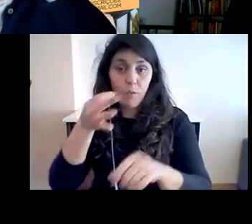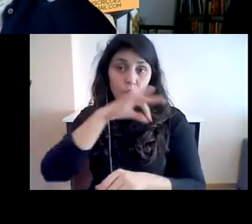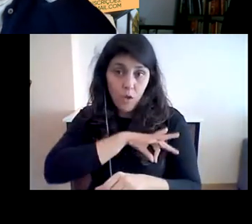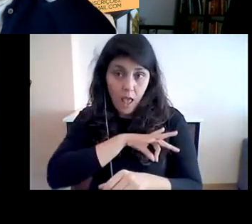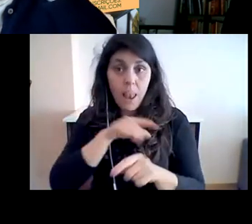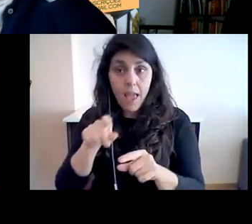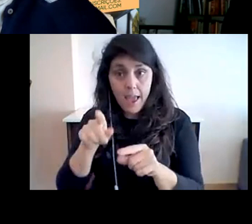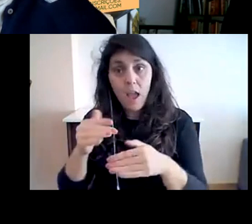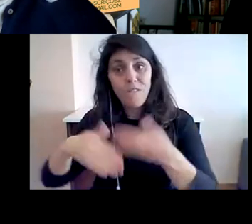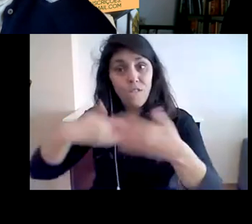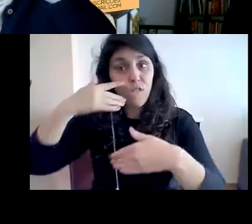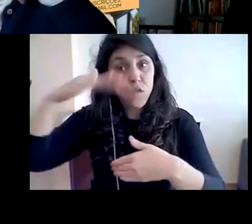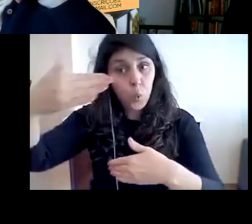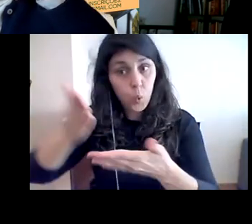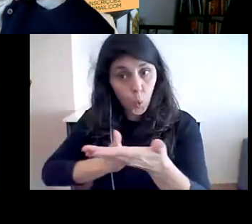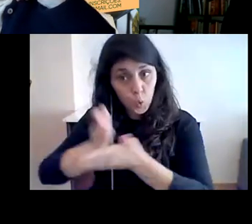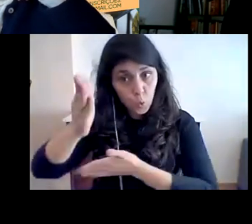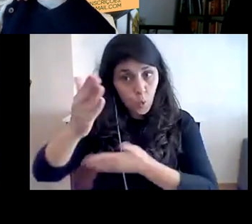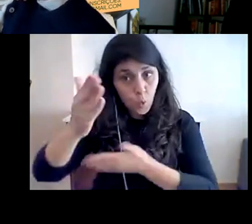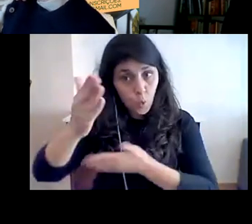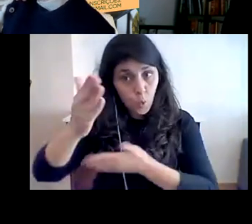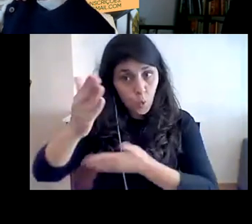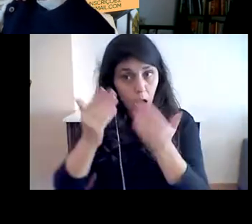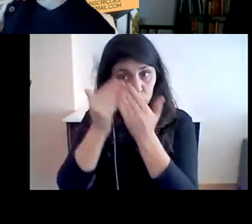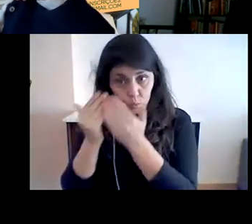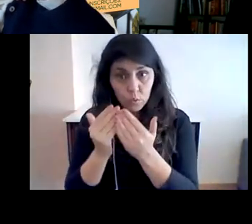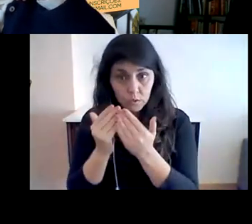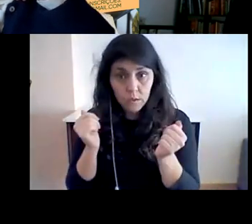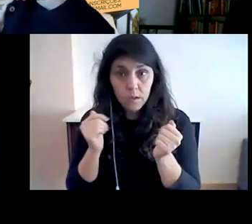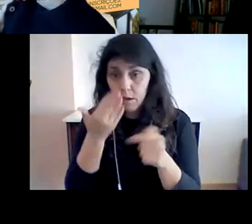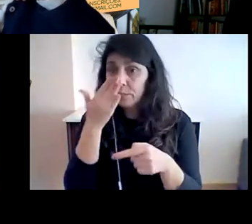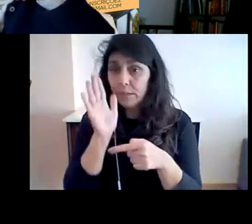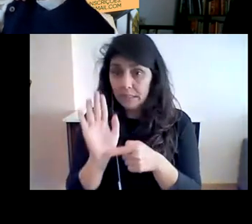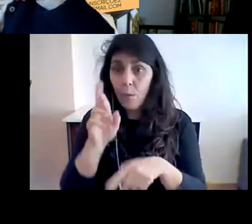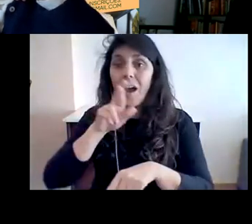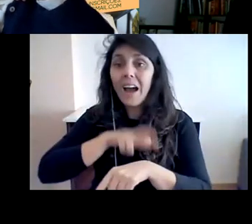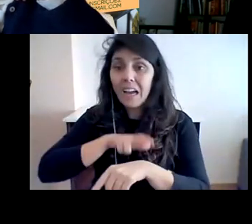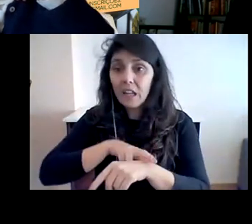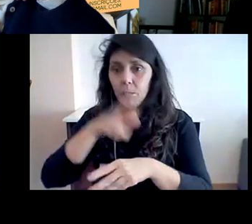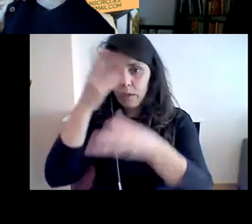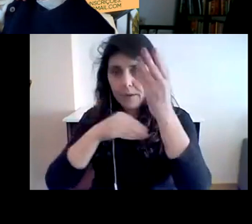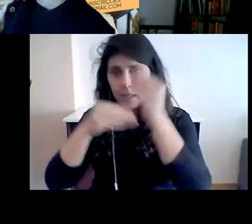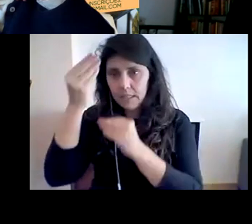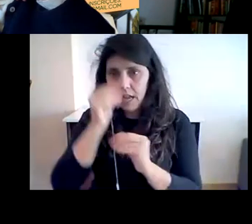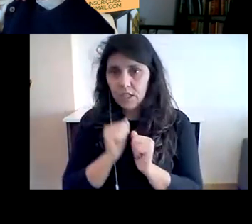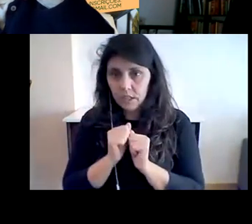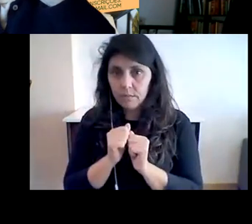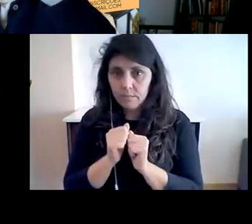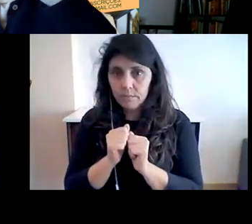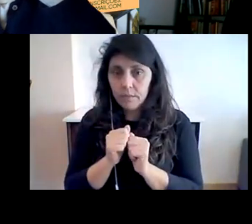de que, por exemplo, é o ritmo de aprendizagem, mas são também